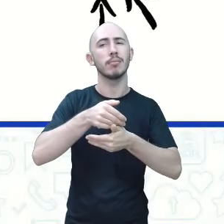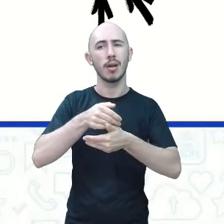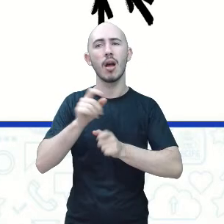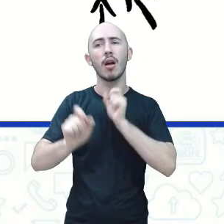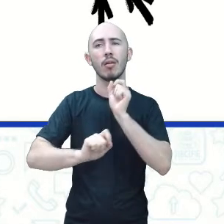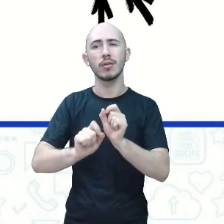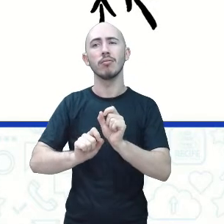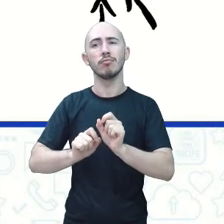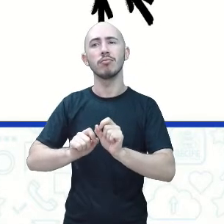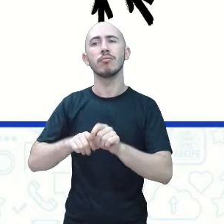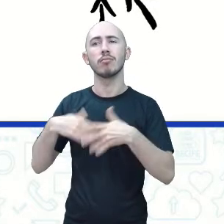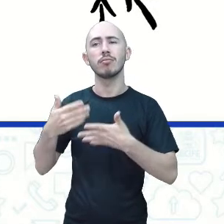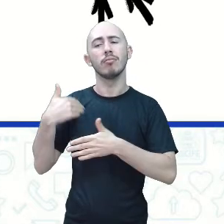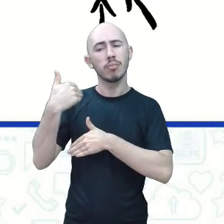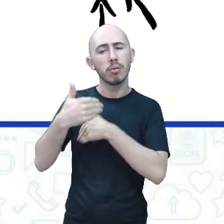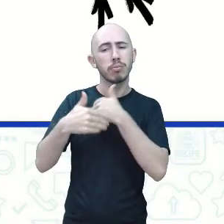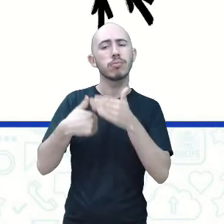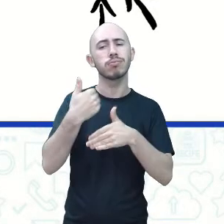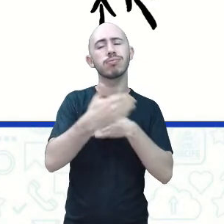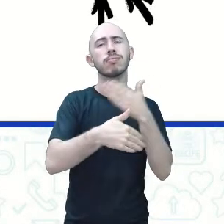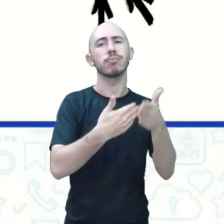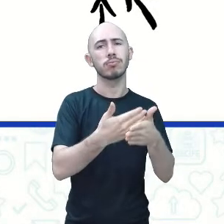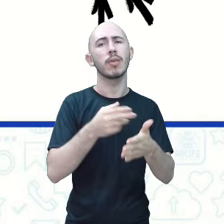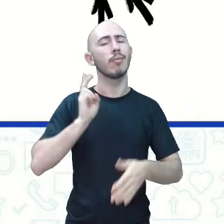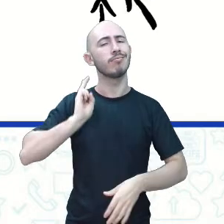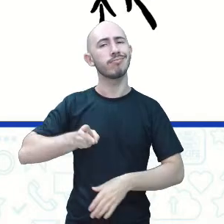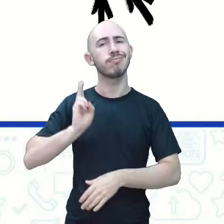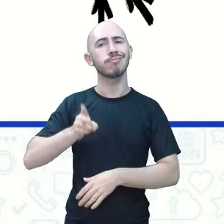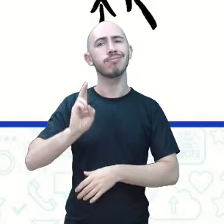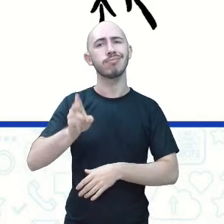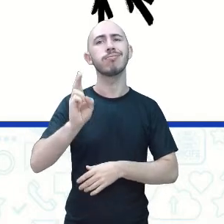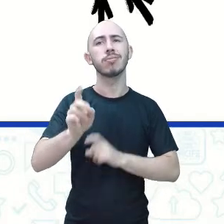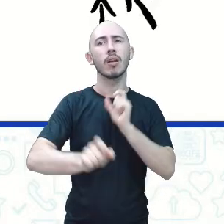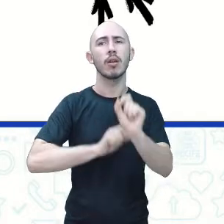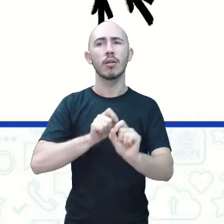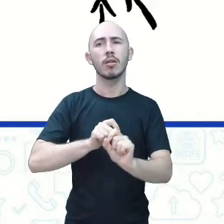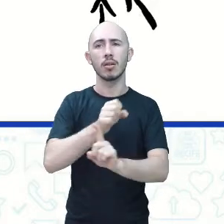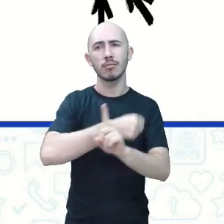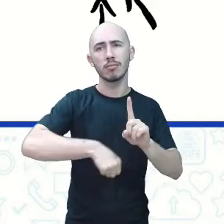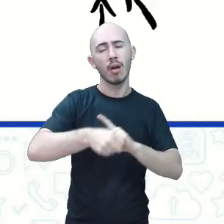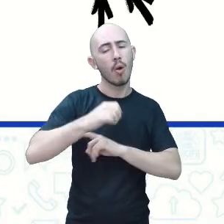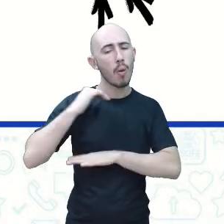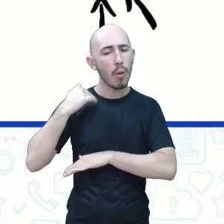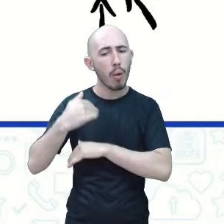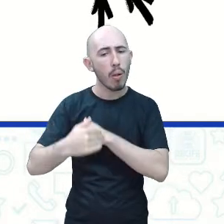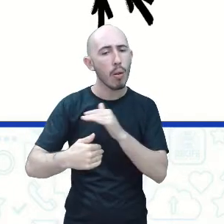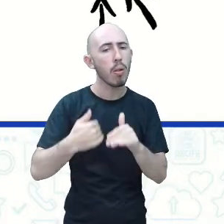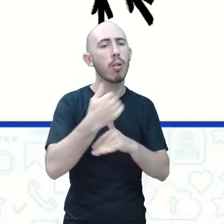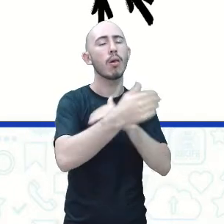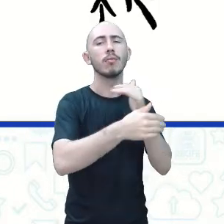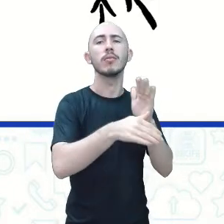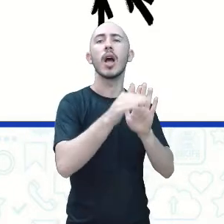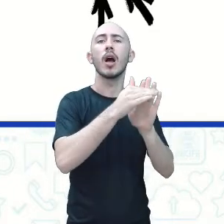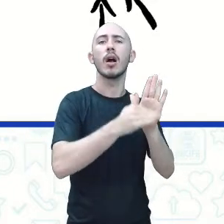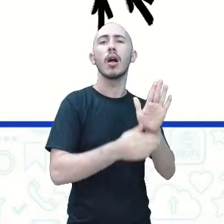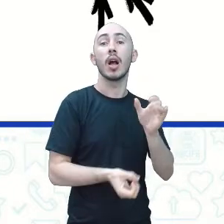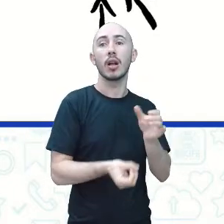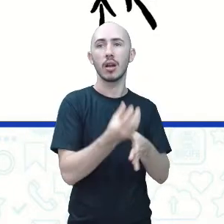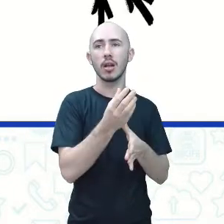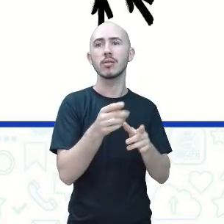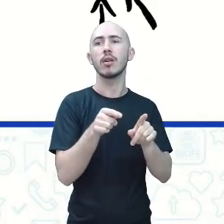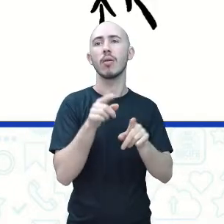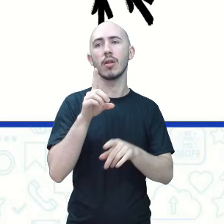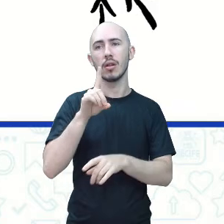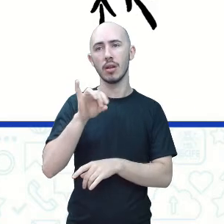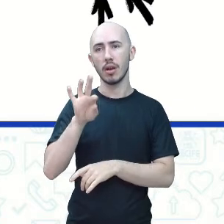no processo, né, porque é um processo contínuo que atravessa todas as etapas de elaboração do plano e se